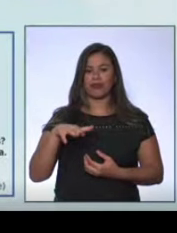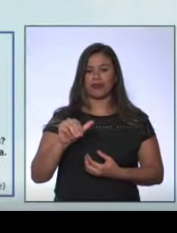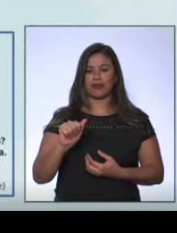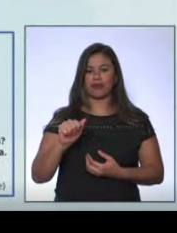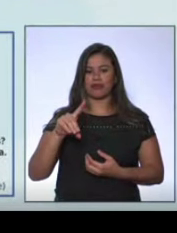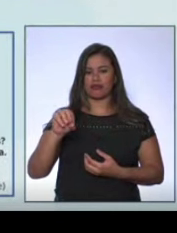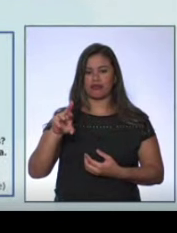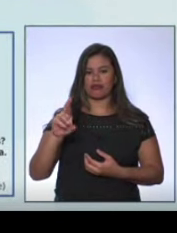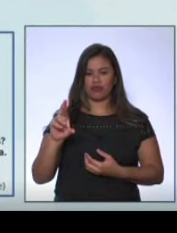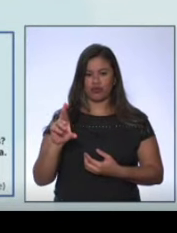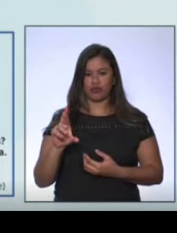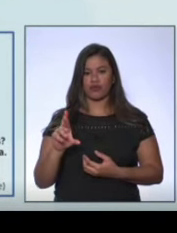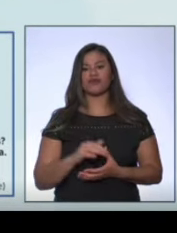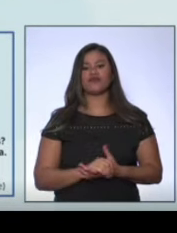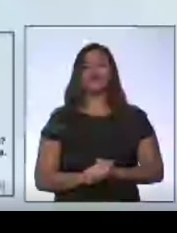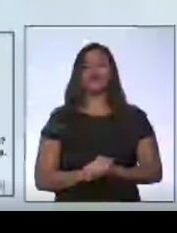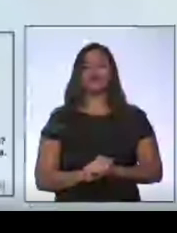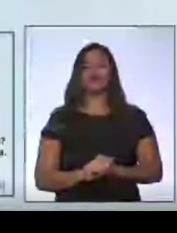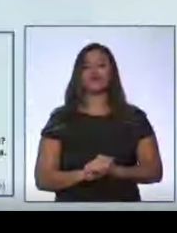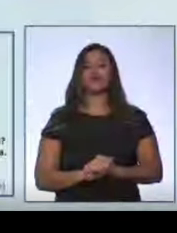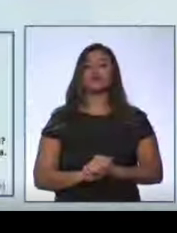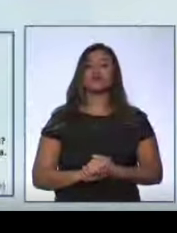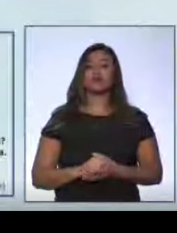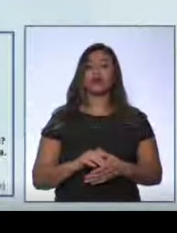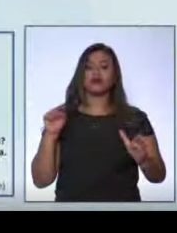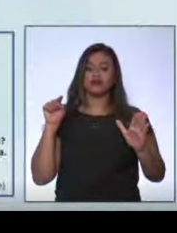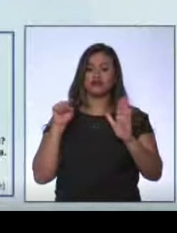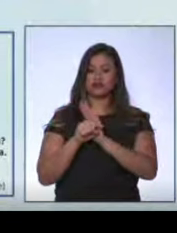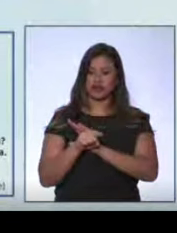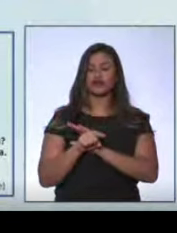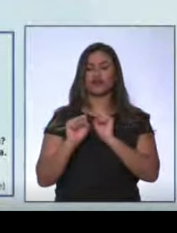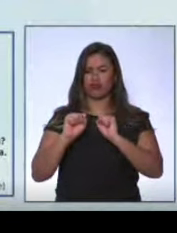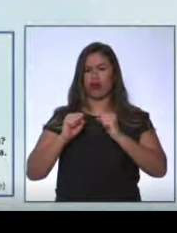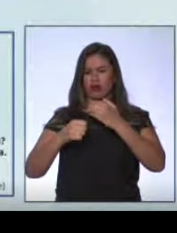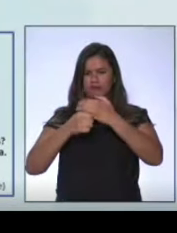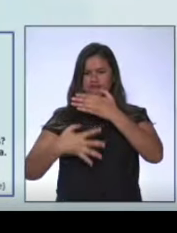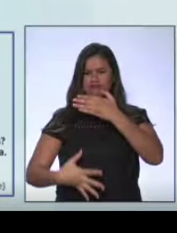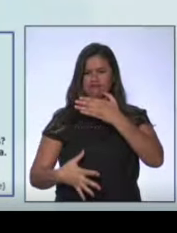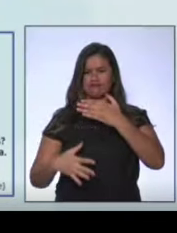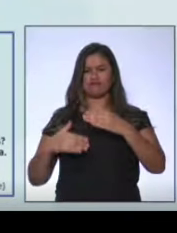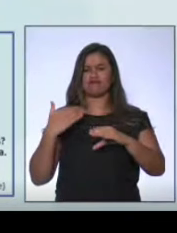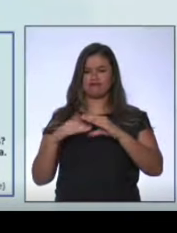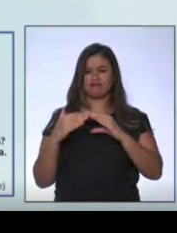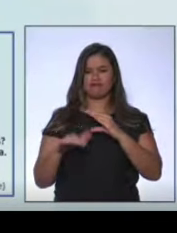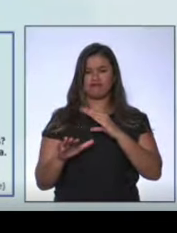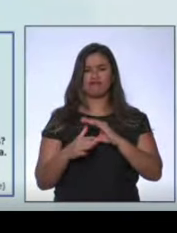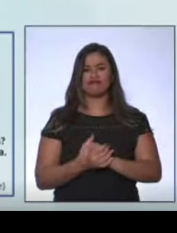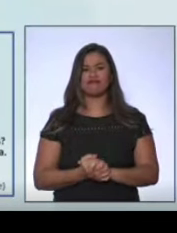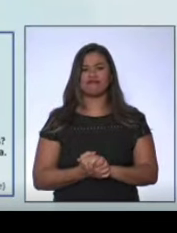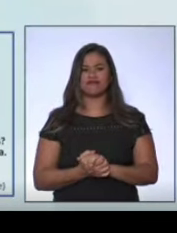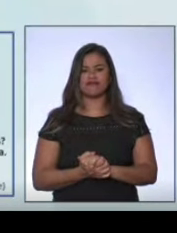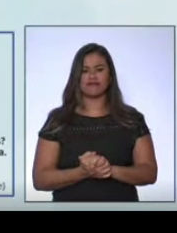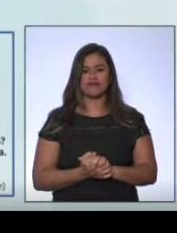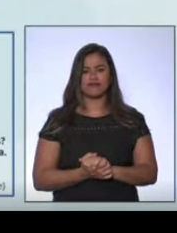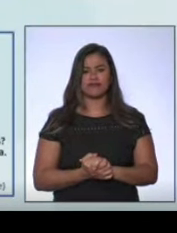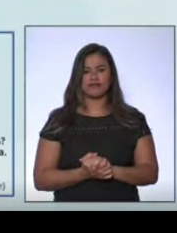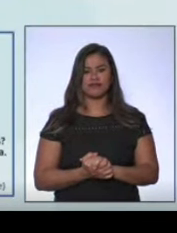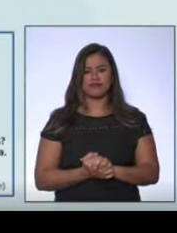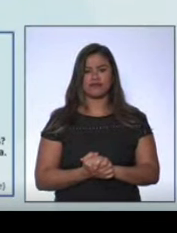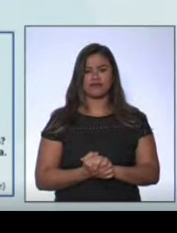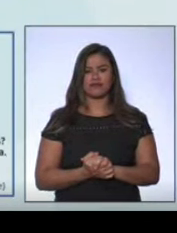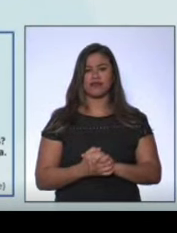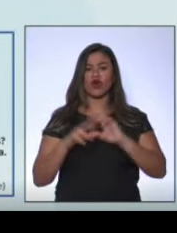imagem na tela para vocês. A pergunta é, participem conosco, né? A aula vai ficar mais interessante conforme vocês participem.